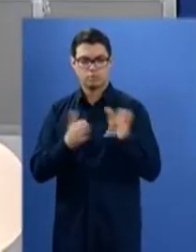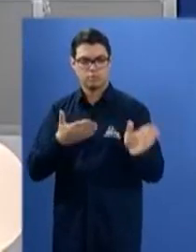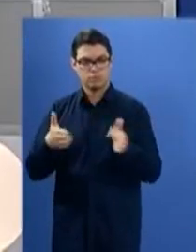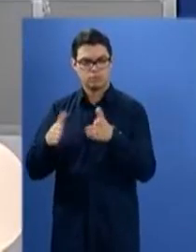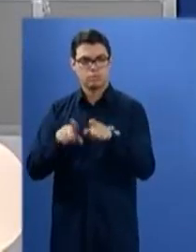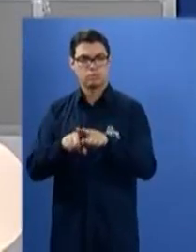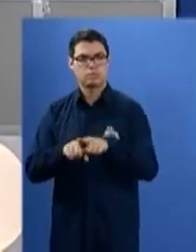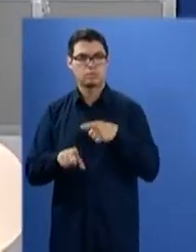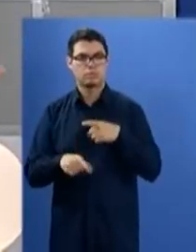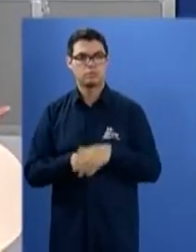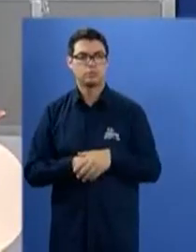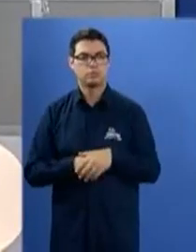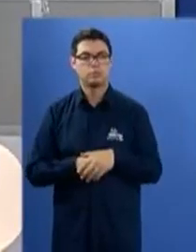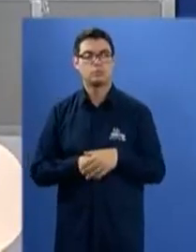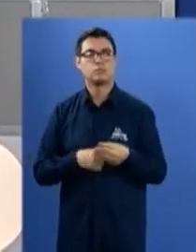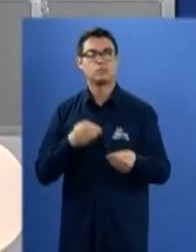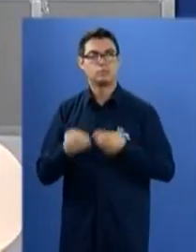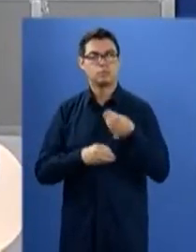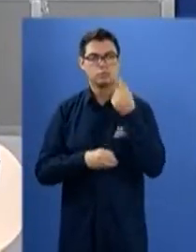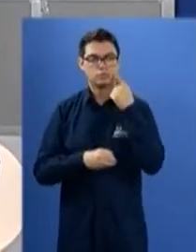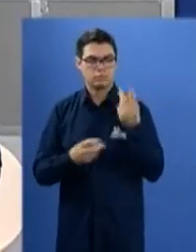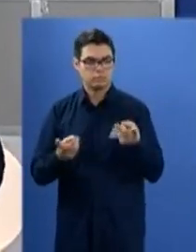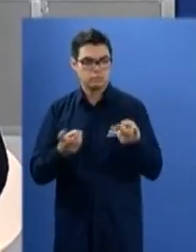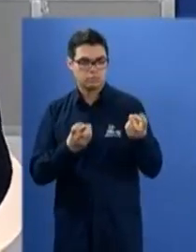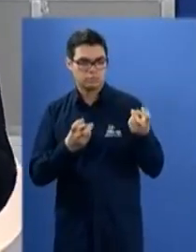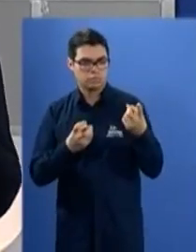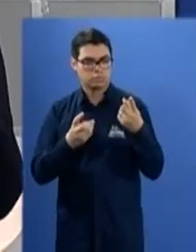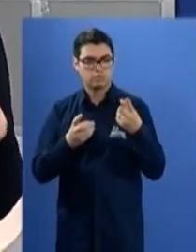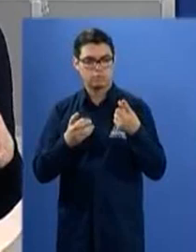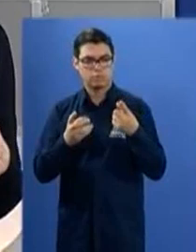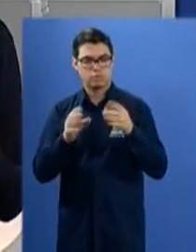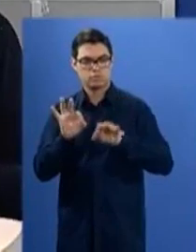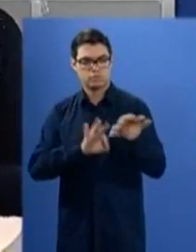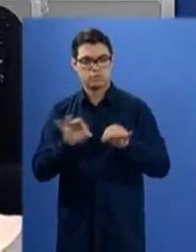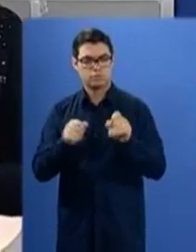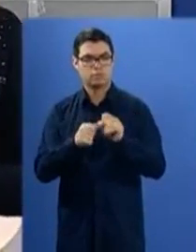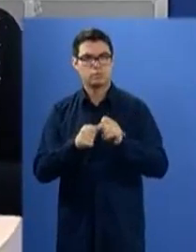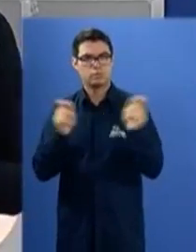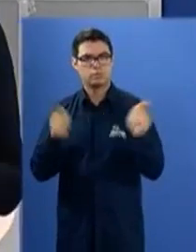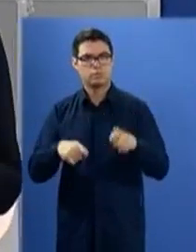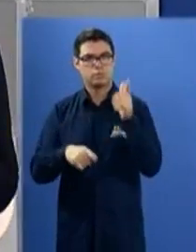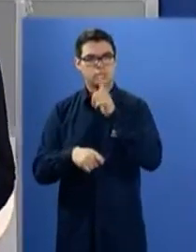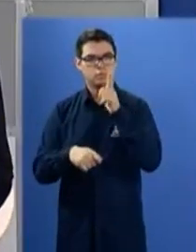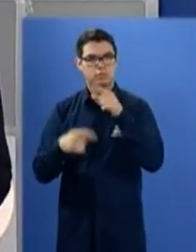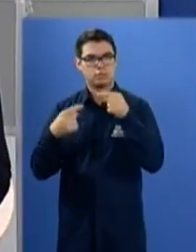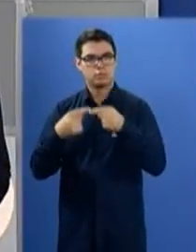produção, comparando os roteiros de fabricação e analisando o planejamento da capacidade.